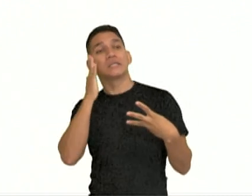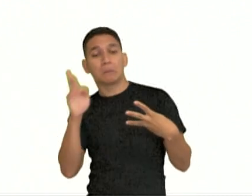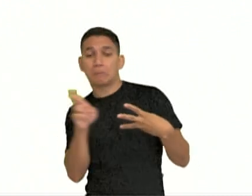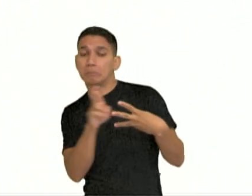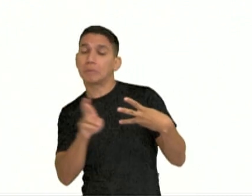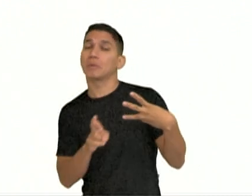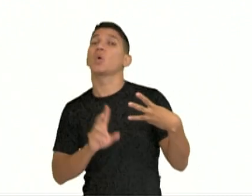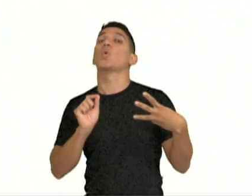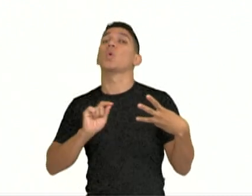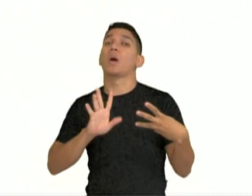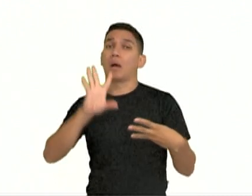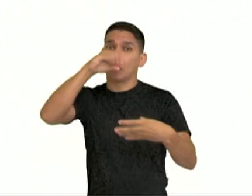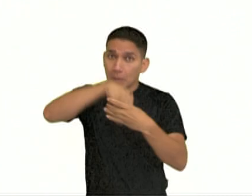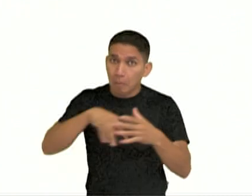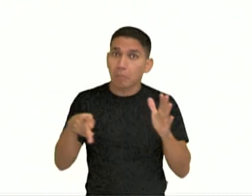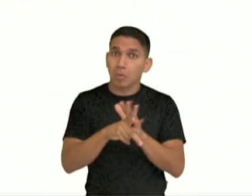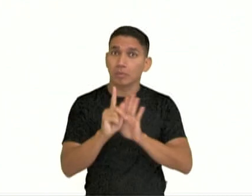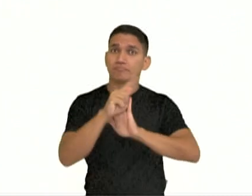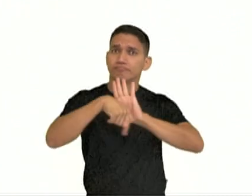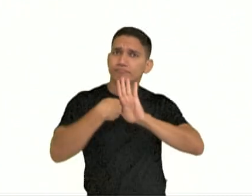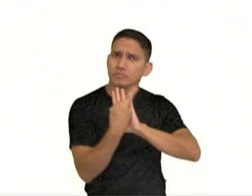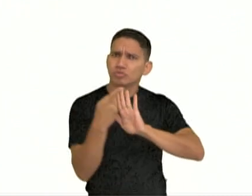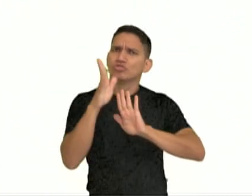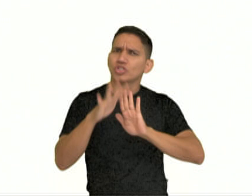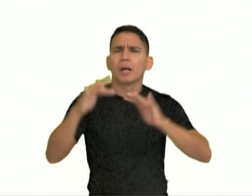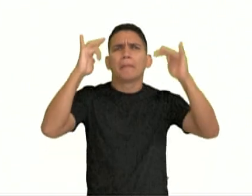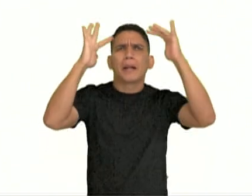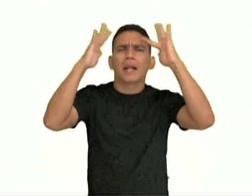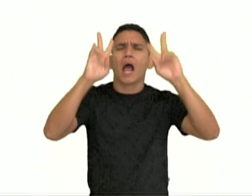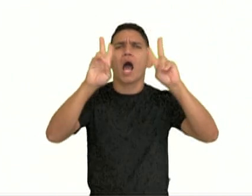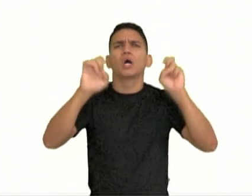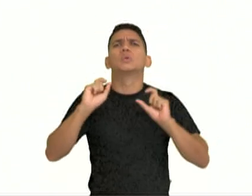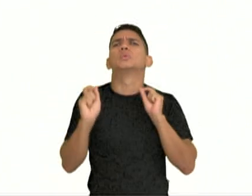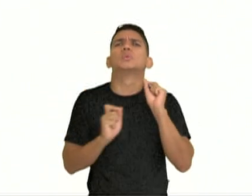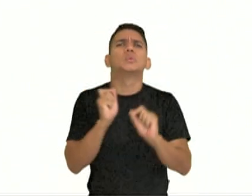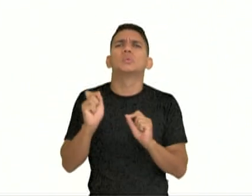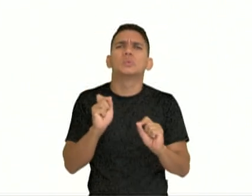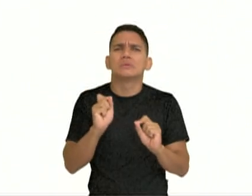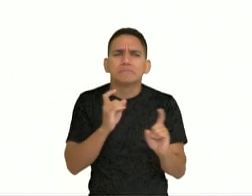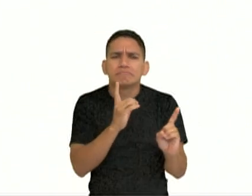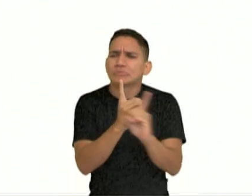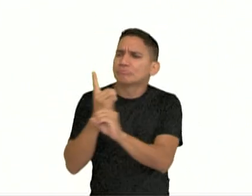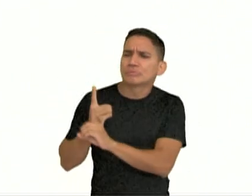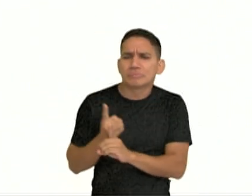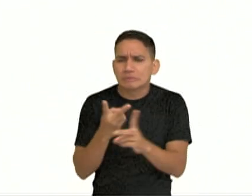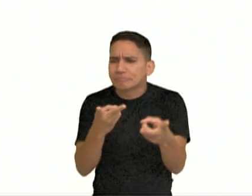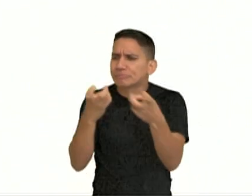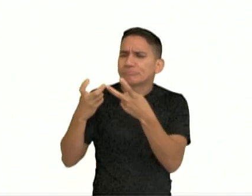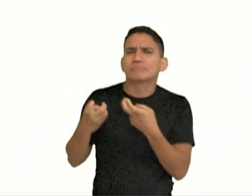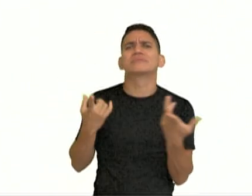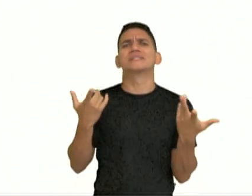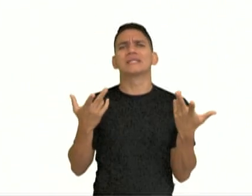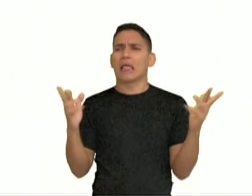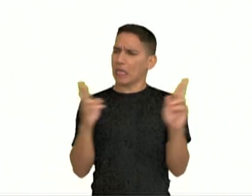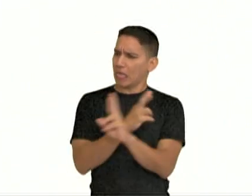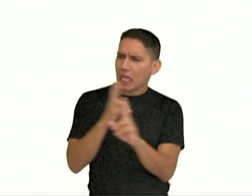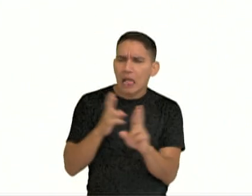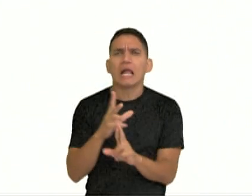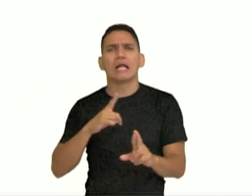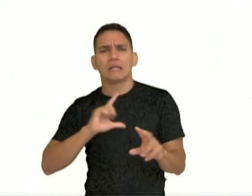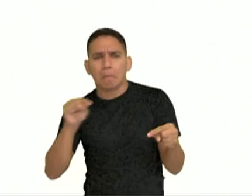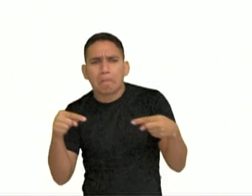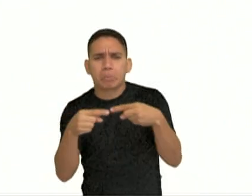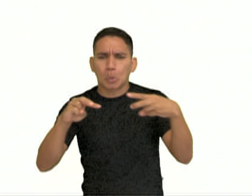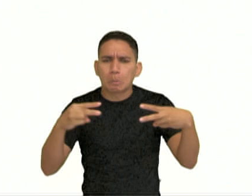própria circunferência. Você já parou para pensar aonde é que a gente vê essas relações